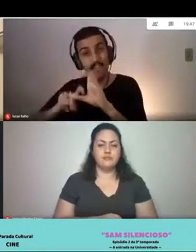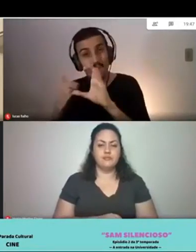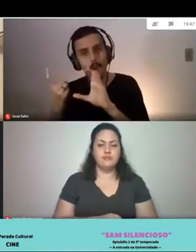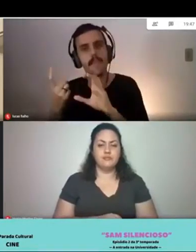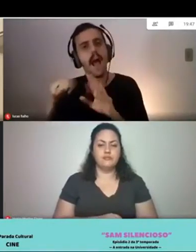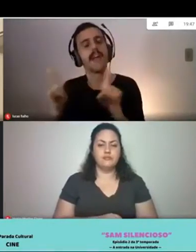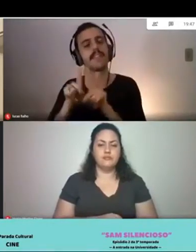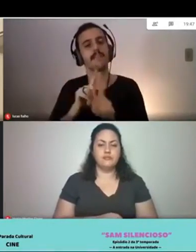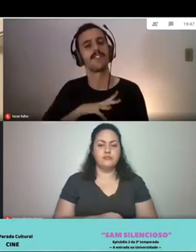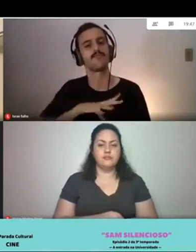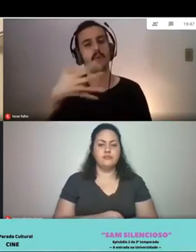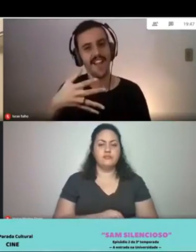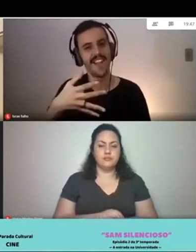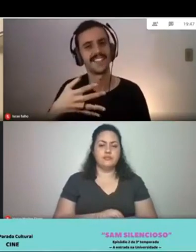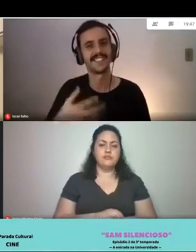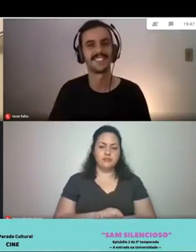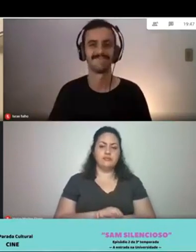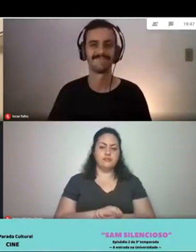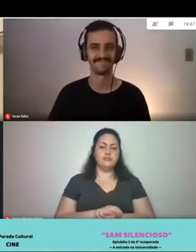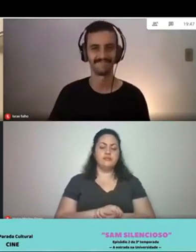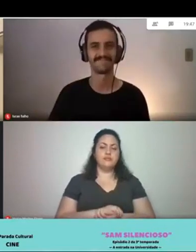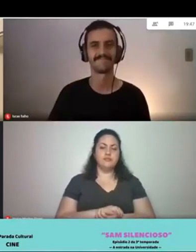seguir.